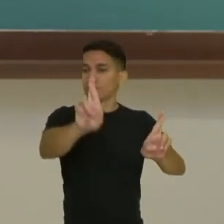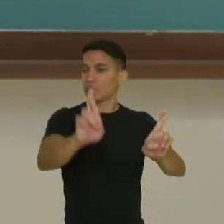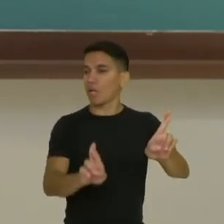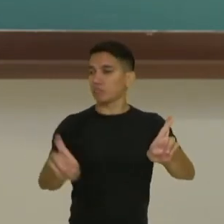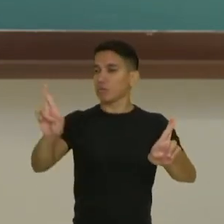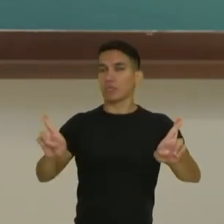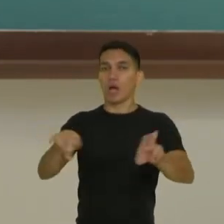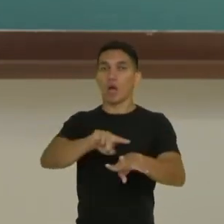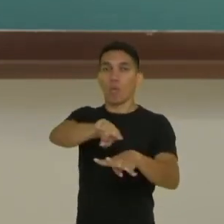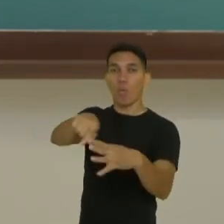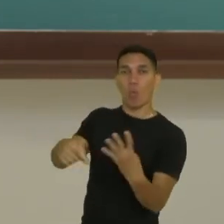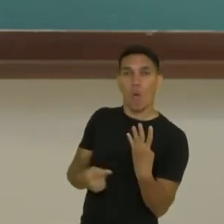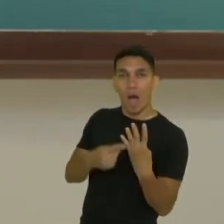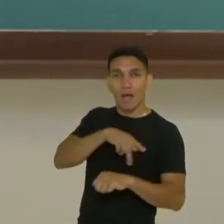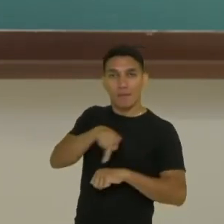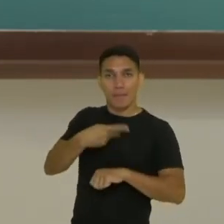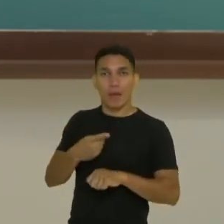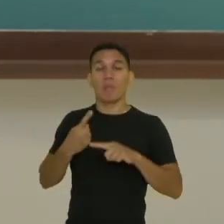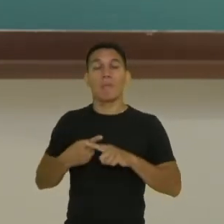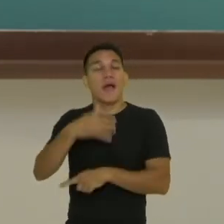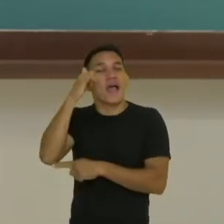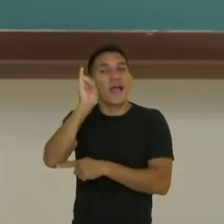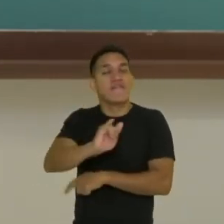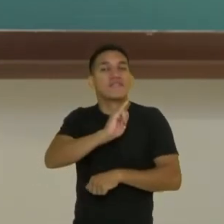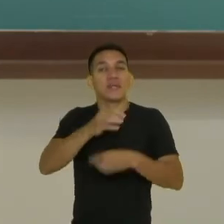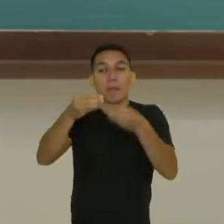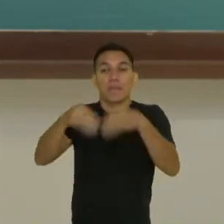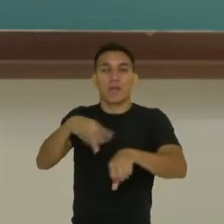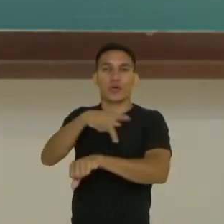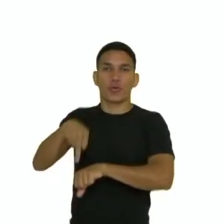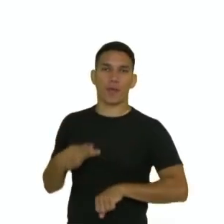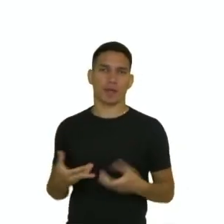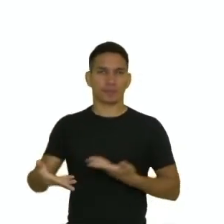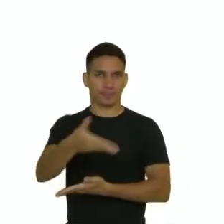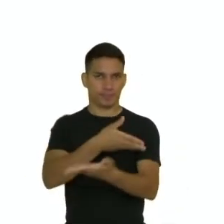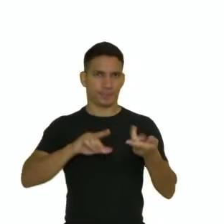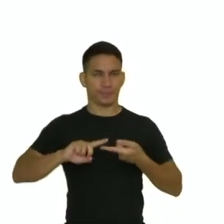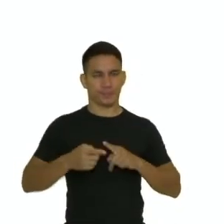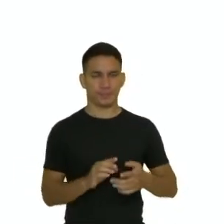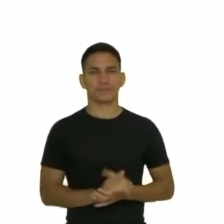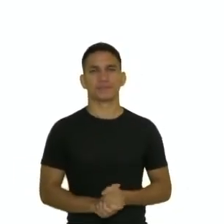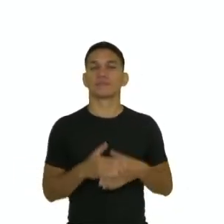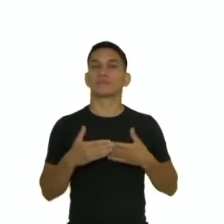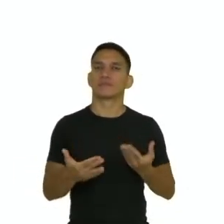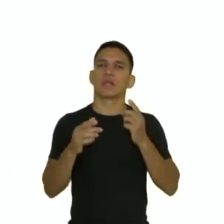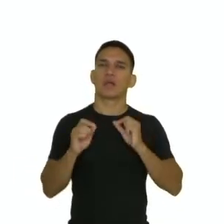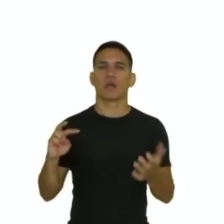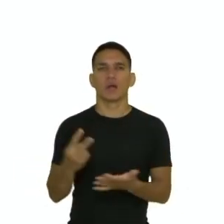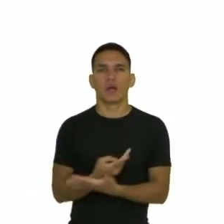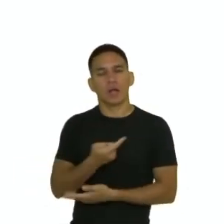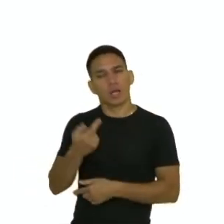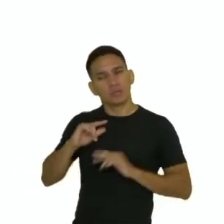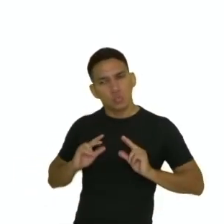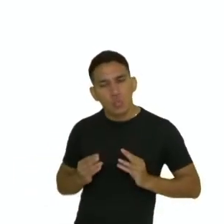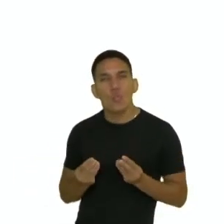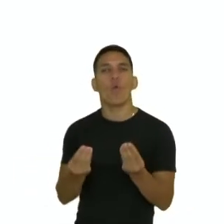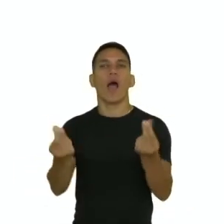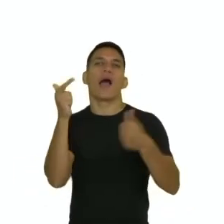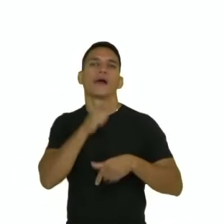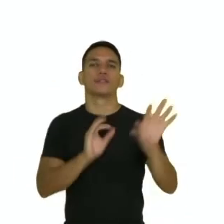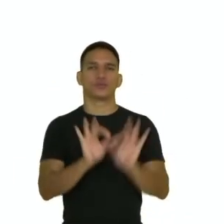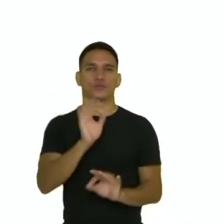institucional básica e conferiu a personalidade jurídica de direito internacional ao Mercosul. Aqui tem o símbolo, a foto